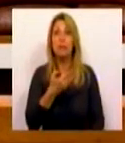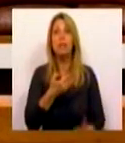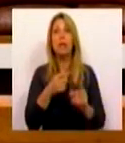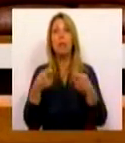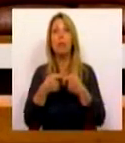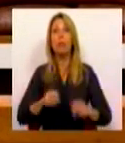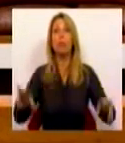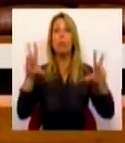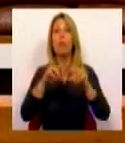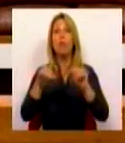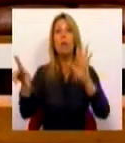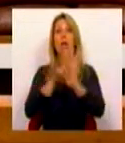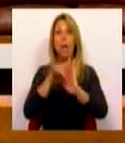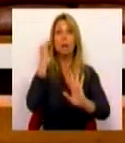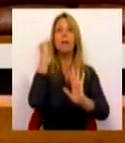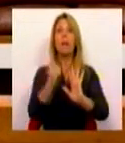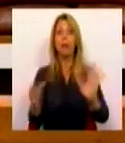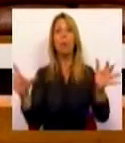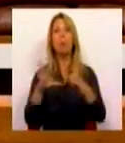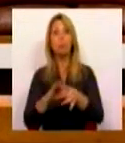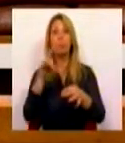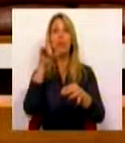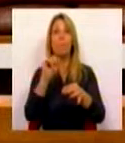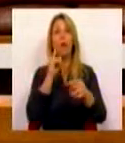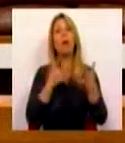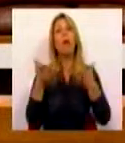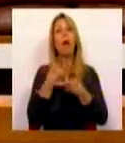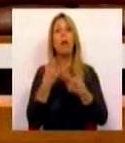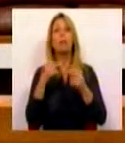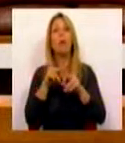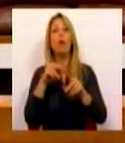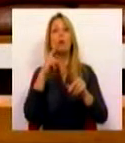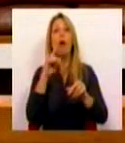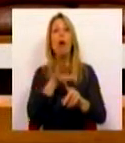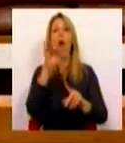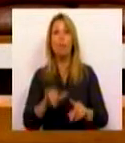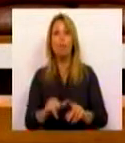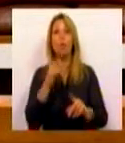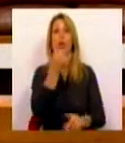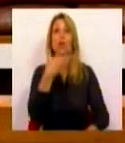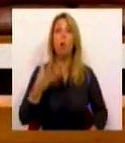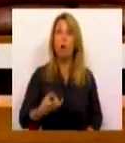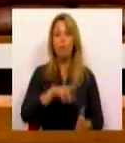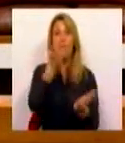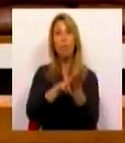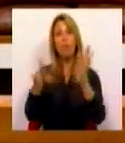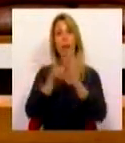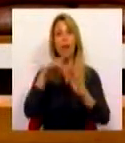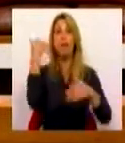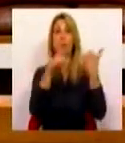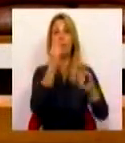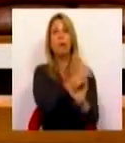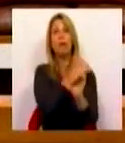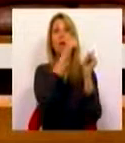crime, alargando o conceito às relações homossexuais. Em 2009, aprovou-se a Lei da Violência Doméstica, com recurso